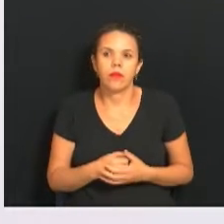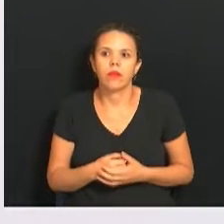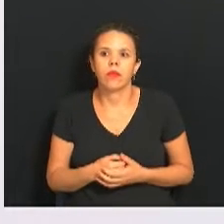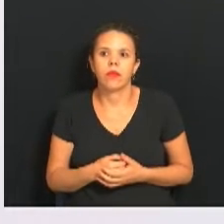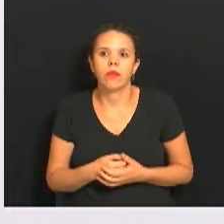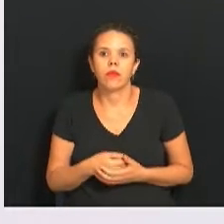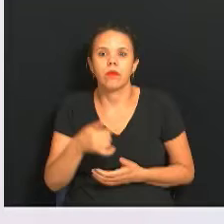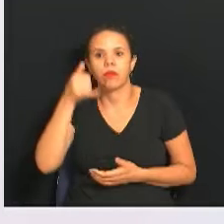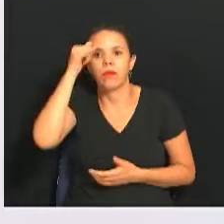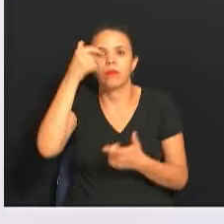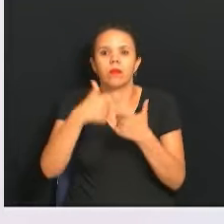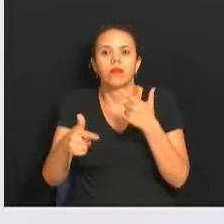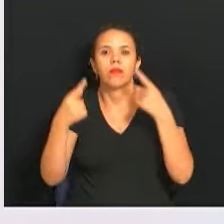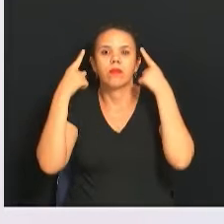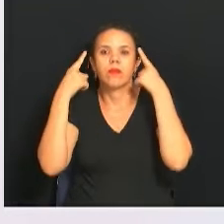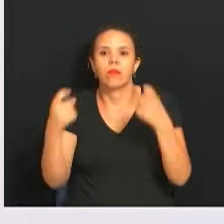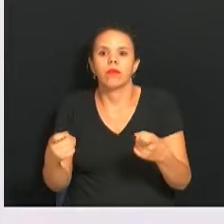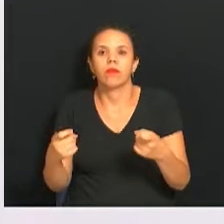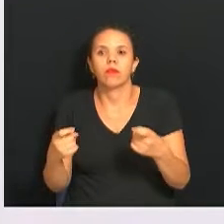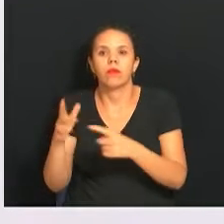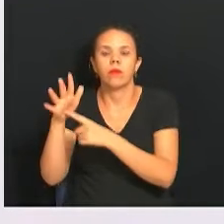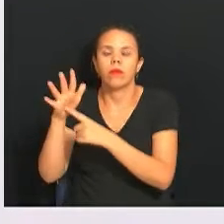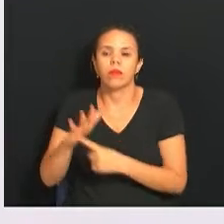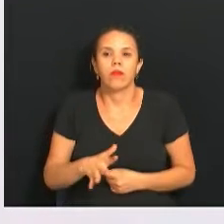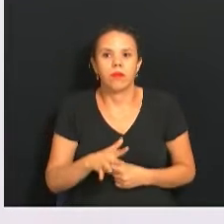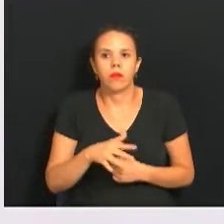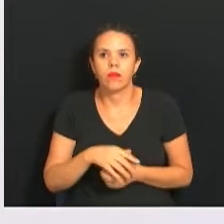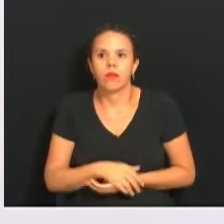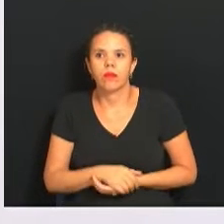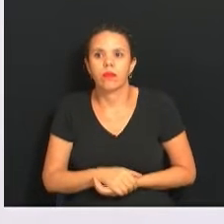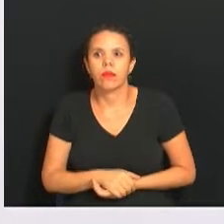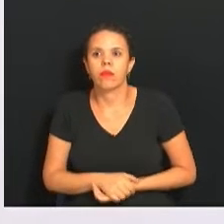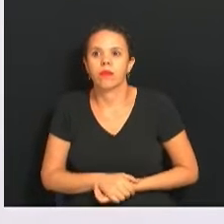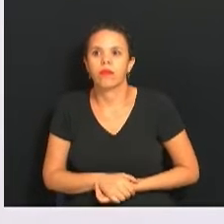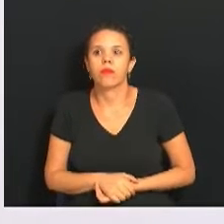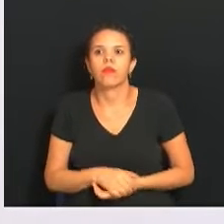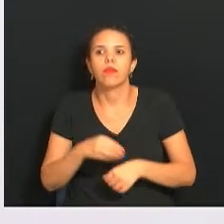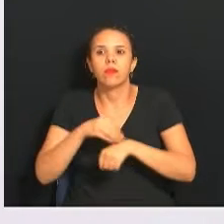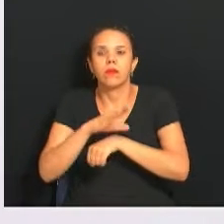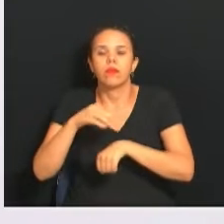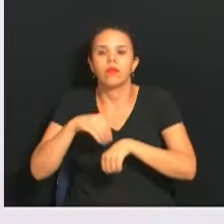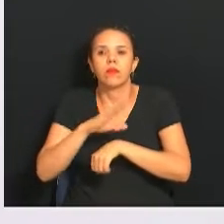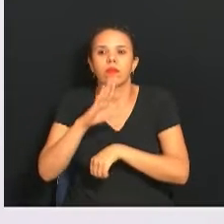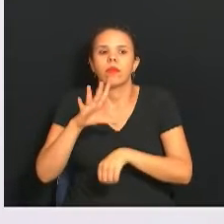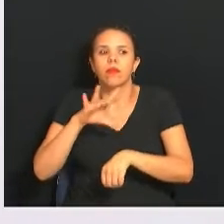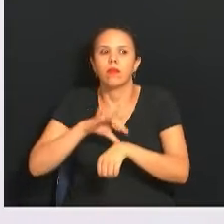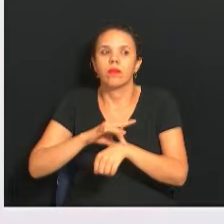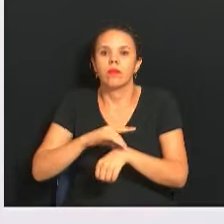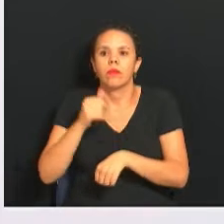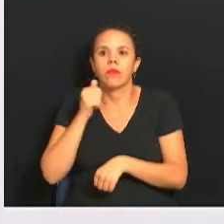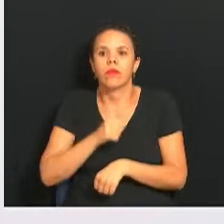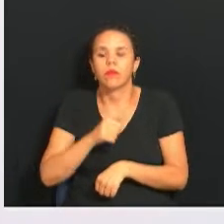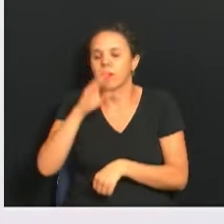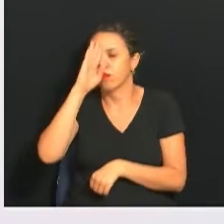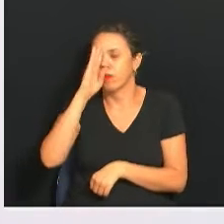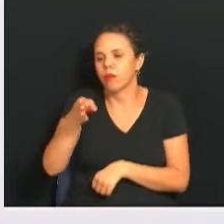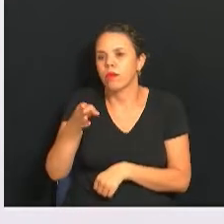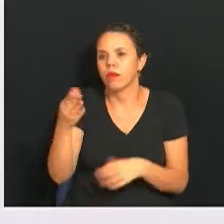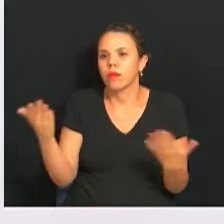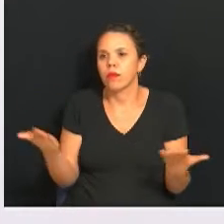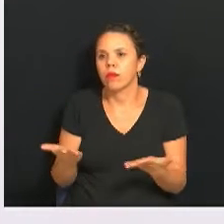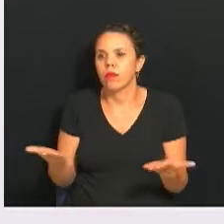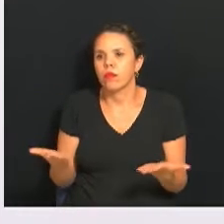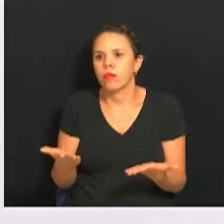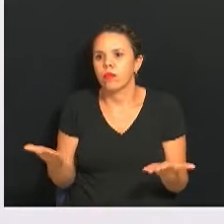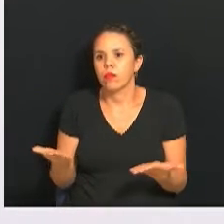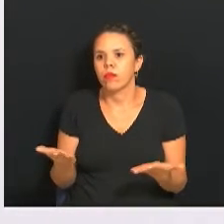assassinato ou de uma violência mais agressiva e trazendo mais segurança para as mulheres, principalmente hoje em